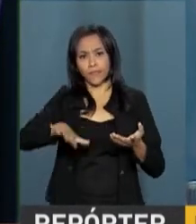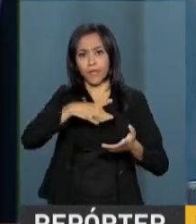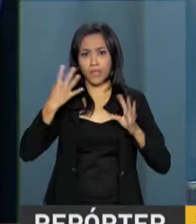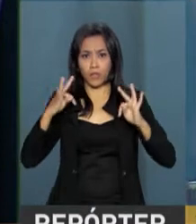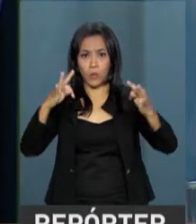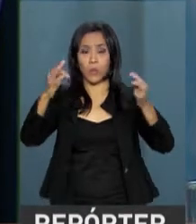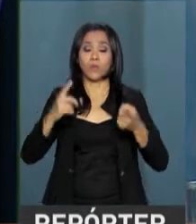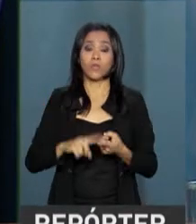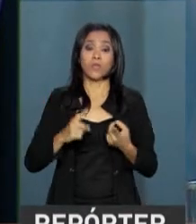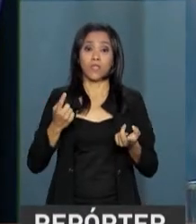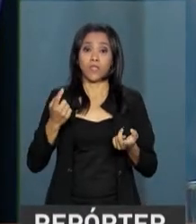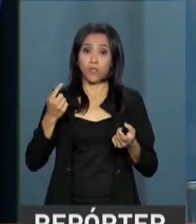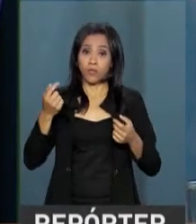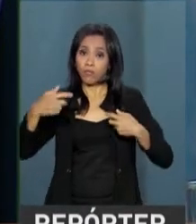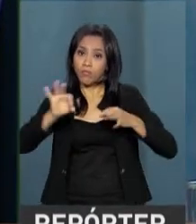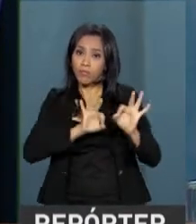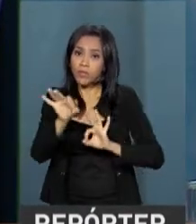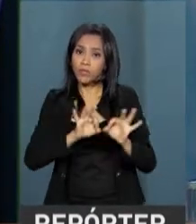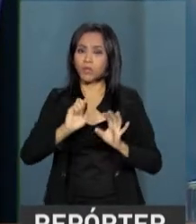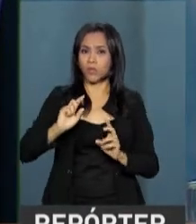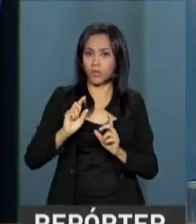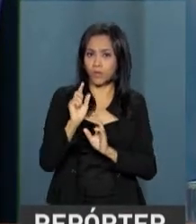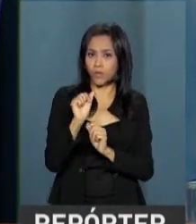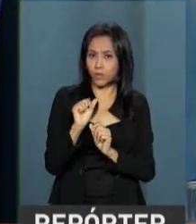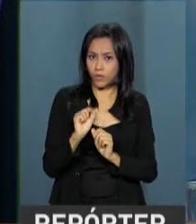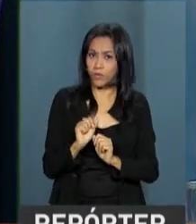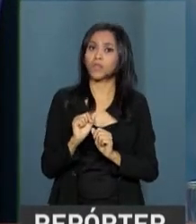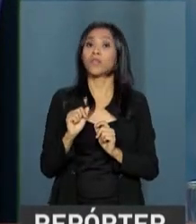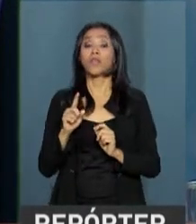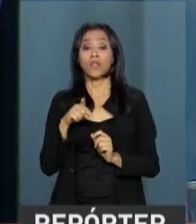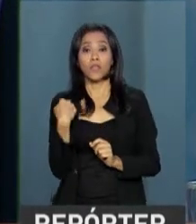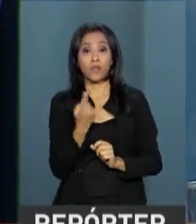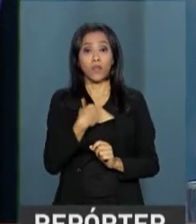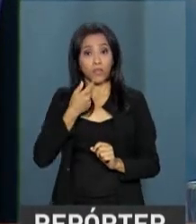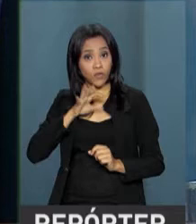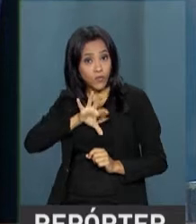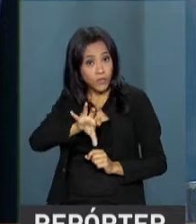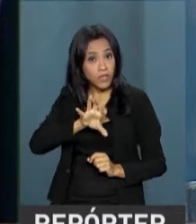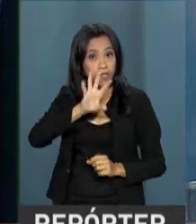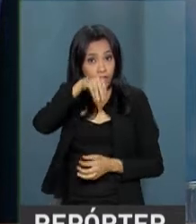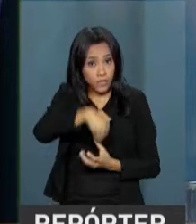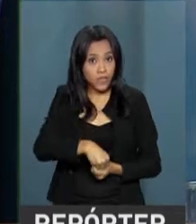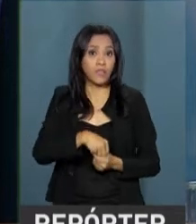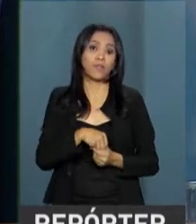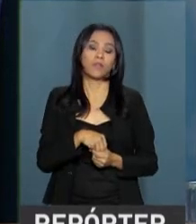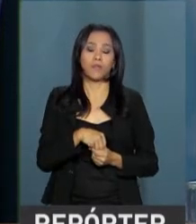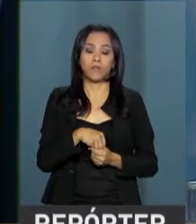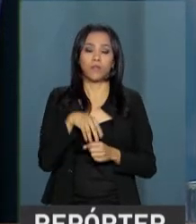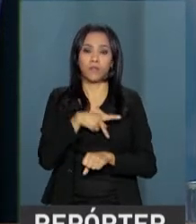financeiros. Deve resultar em aumento de nossa influência externa, da